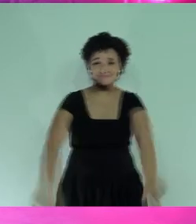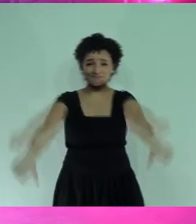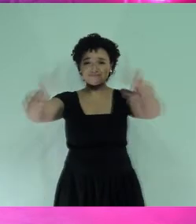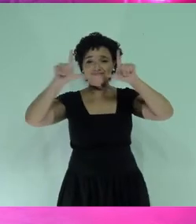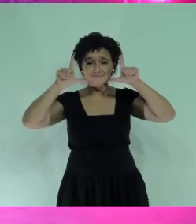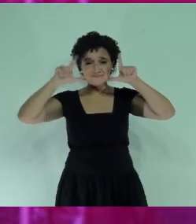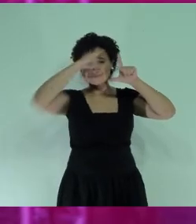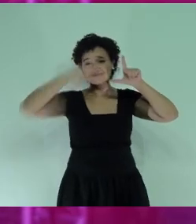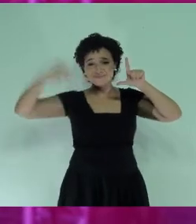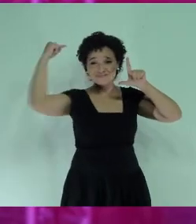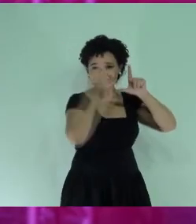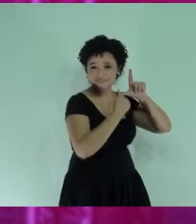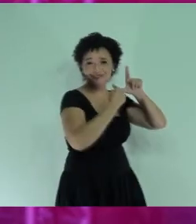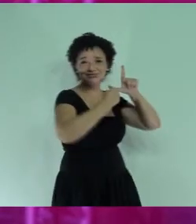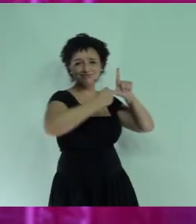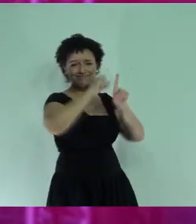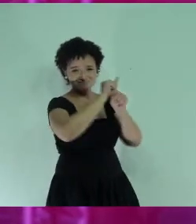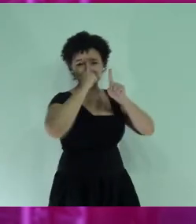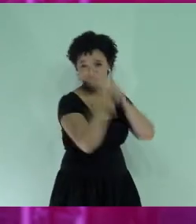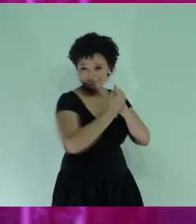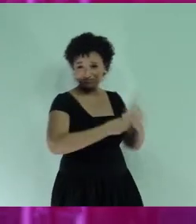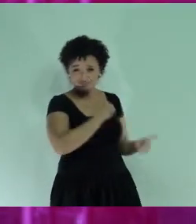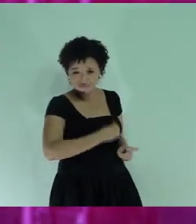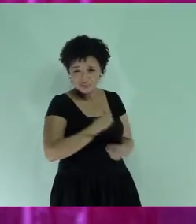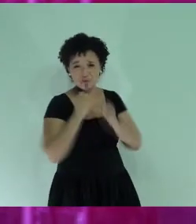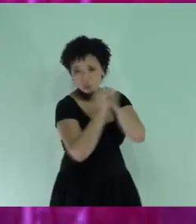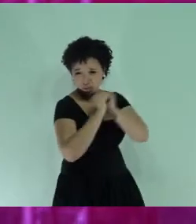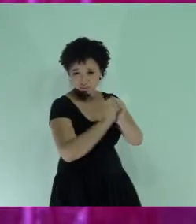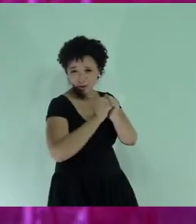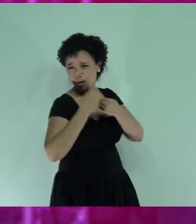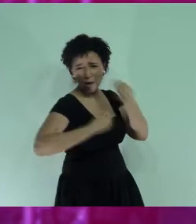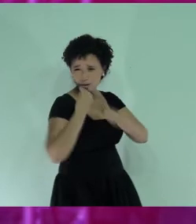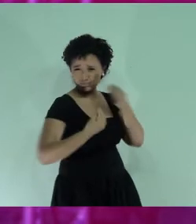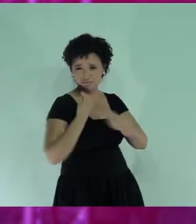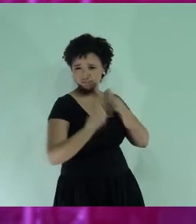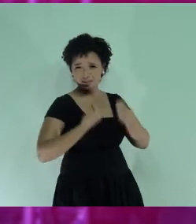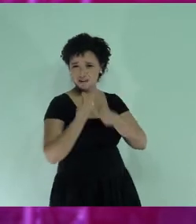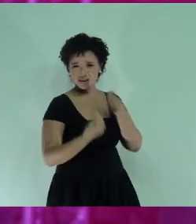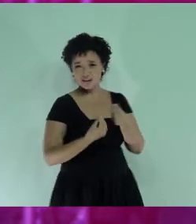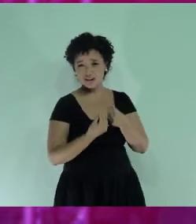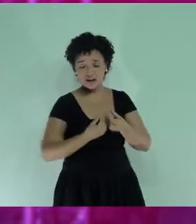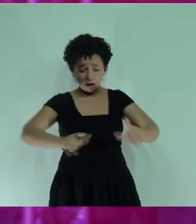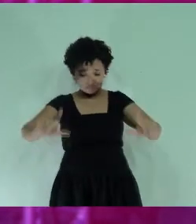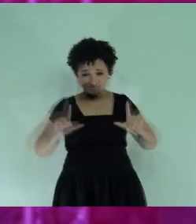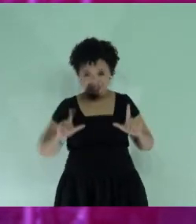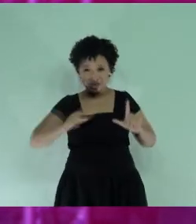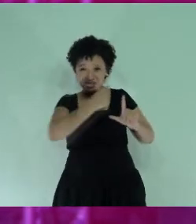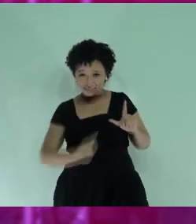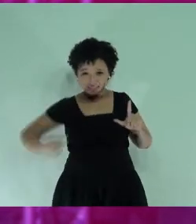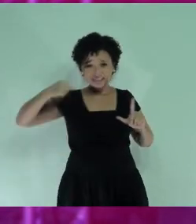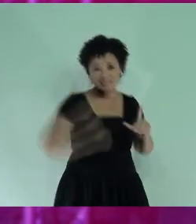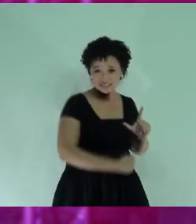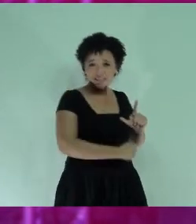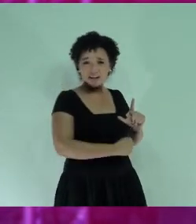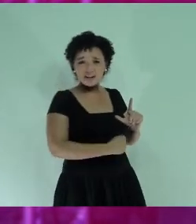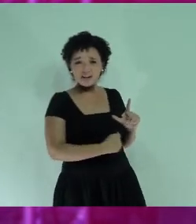A placa de censura no meu rosto diz: não recomendado à sociedade. A